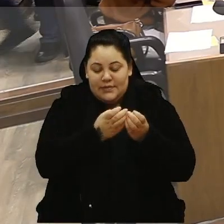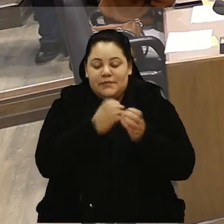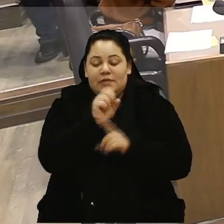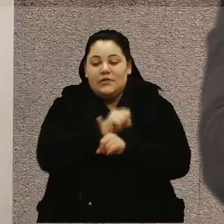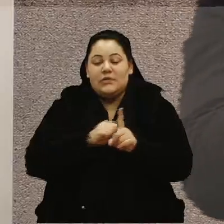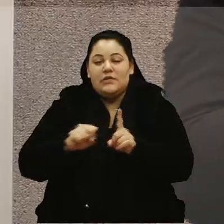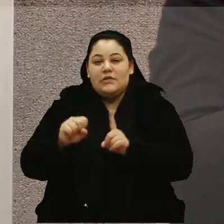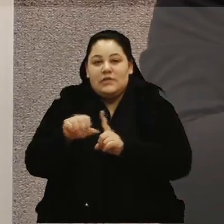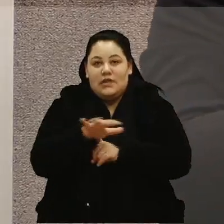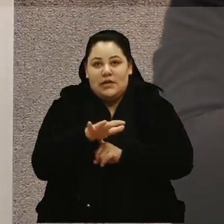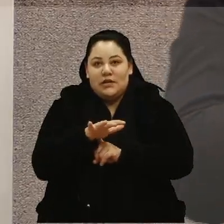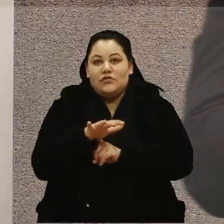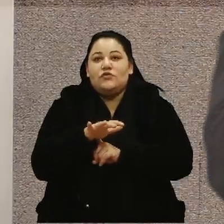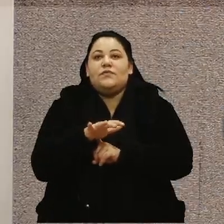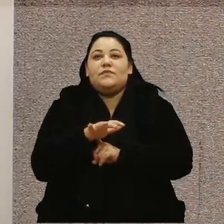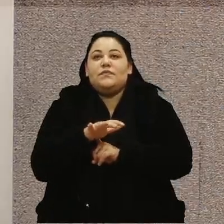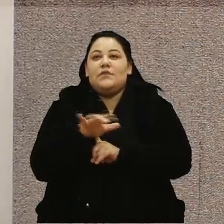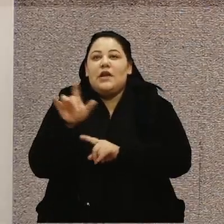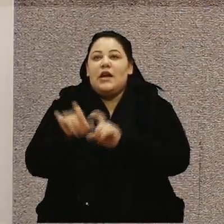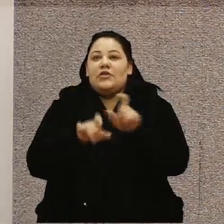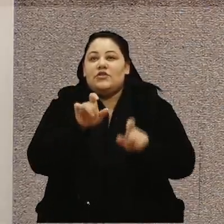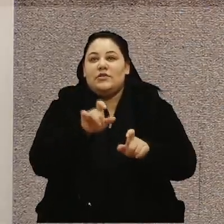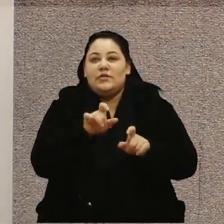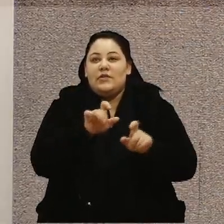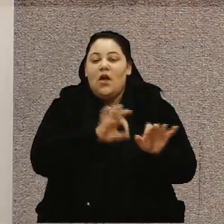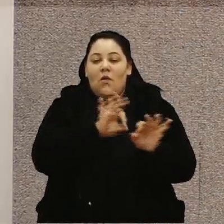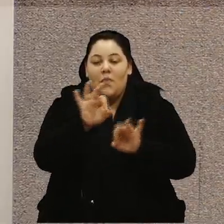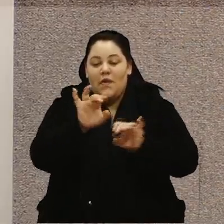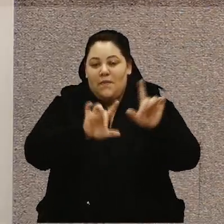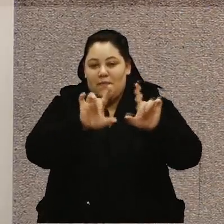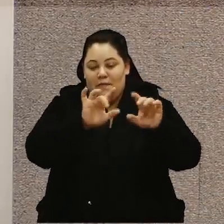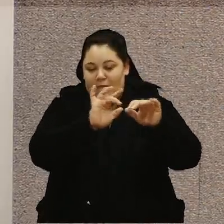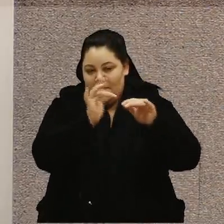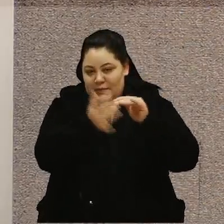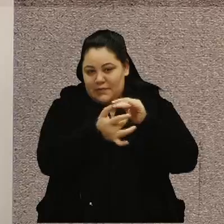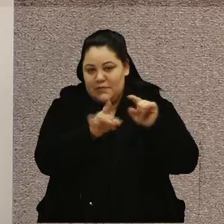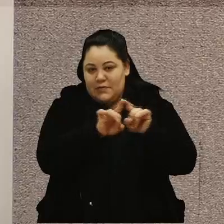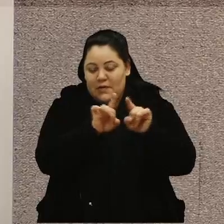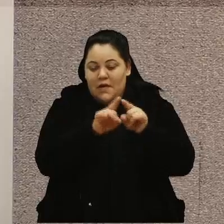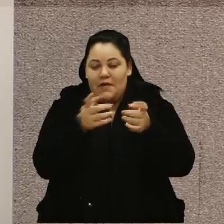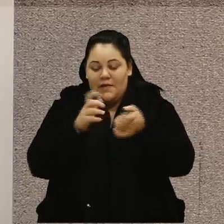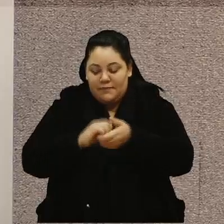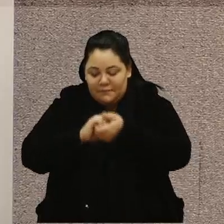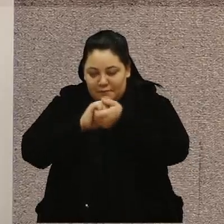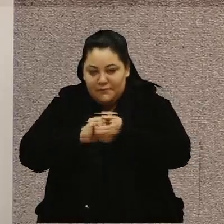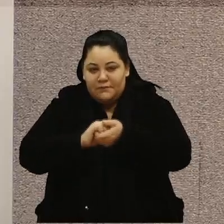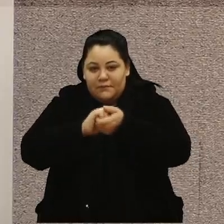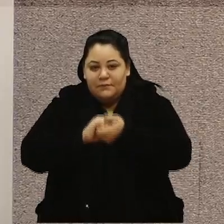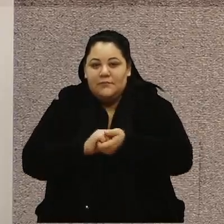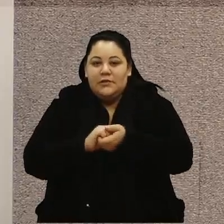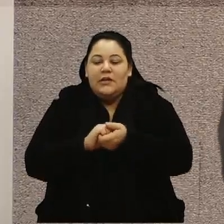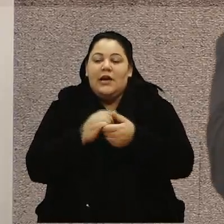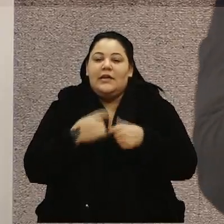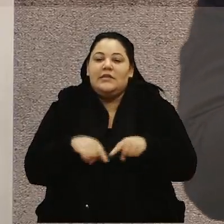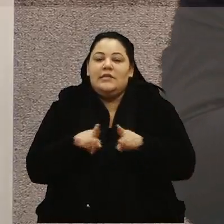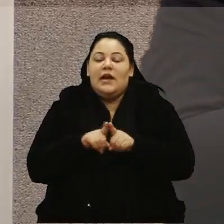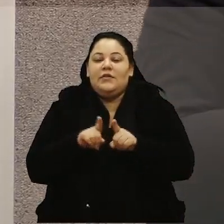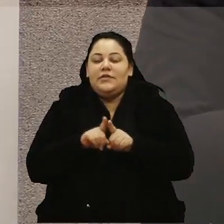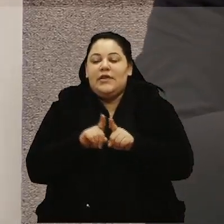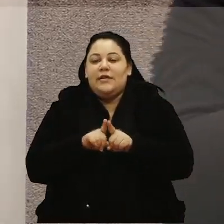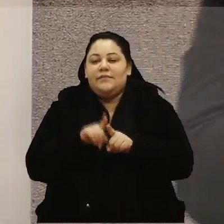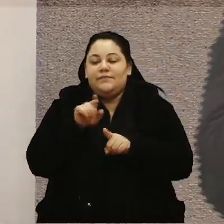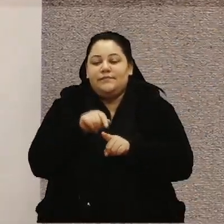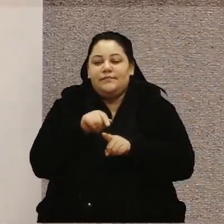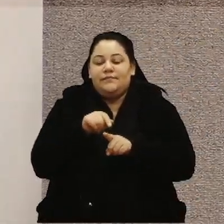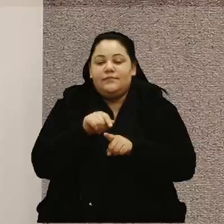que nos assistem pelas redes sociais. Hoje só quero fazer um voto de louvor à Igreja Evangélica Verbo da Vida de Caxias do Sul, em razão de no